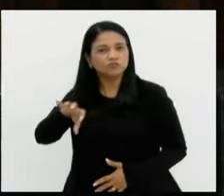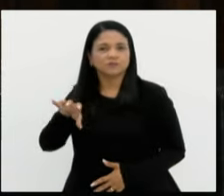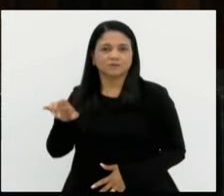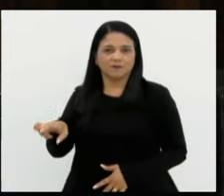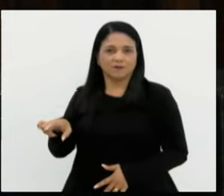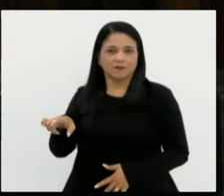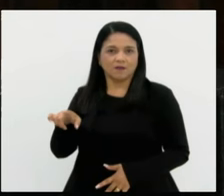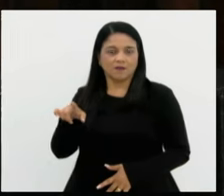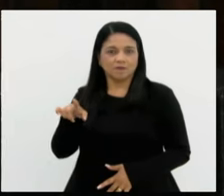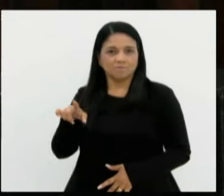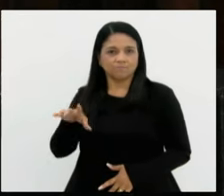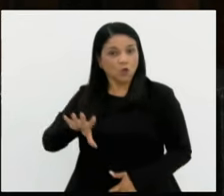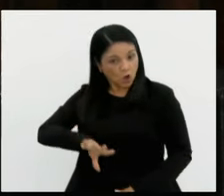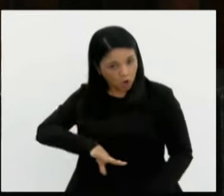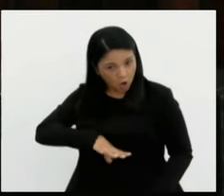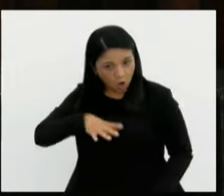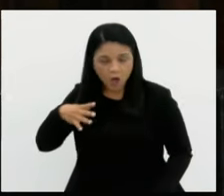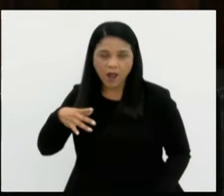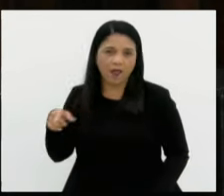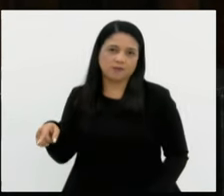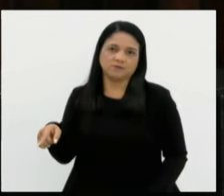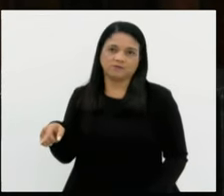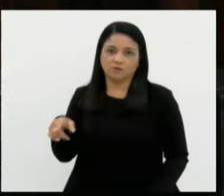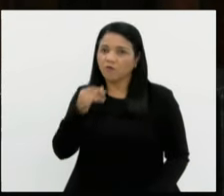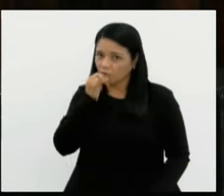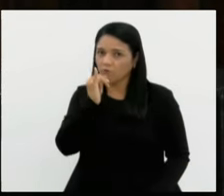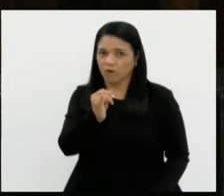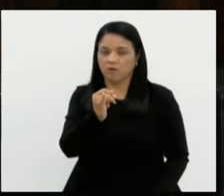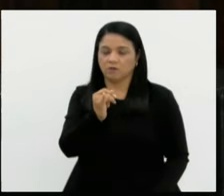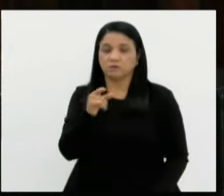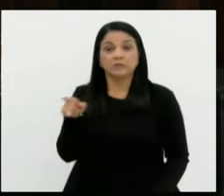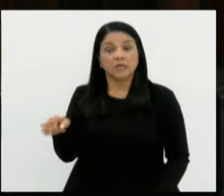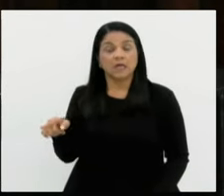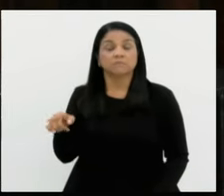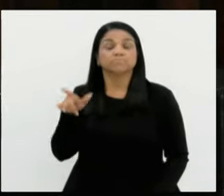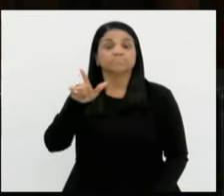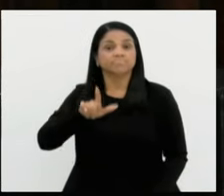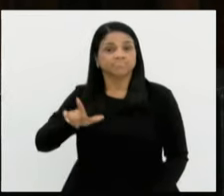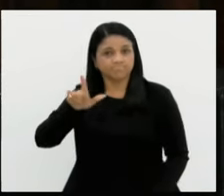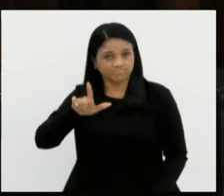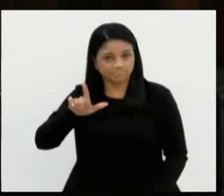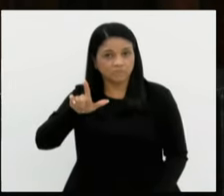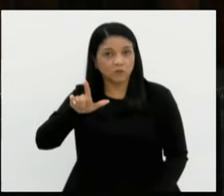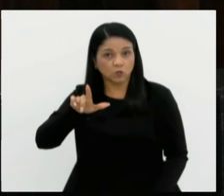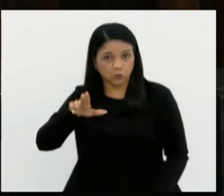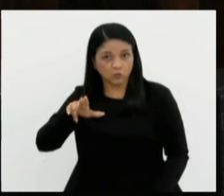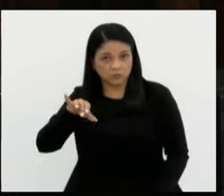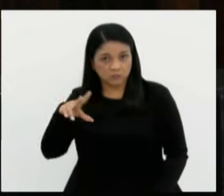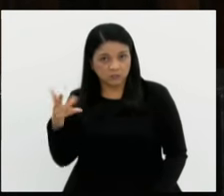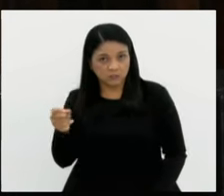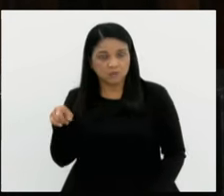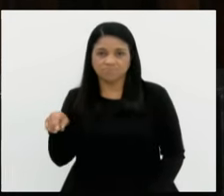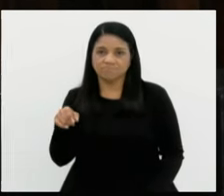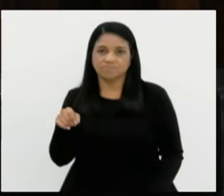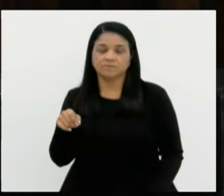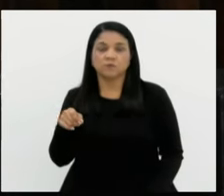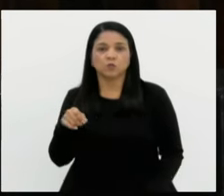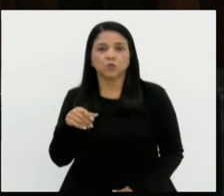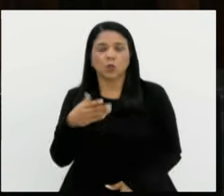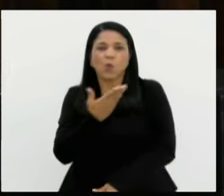das deputadas mais populares dessa casa. Embora eu tenha um tratamento muito cordial com a deputada Lucinha,